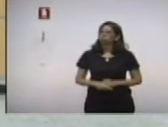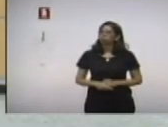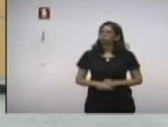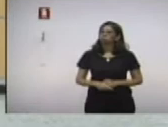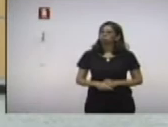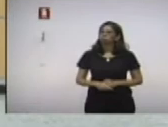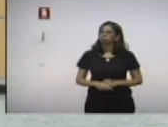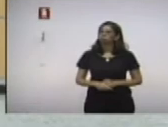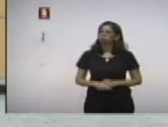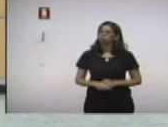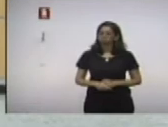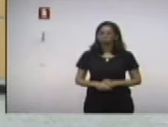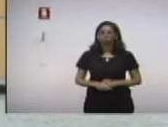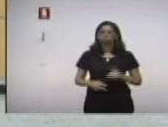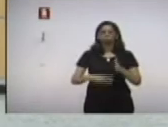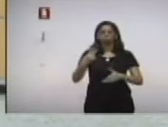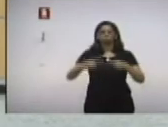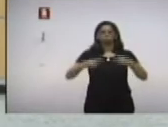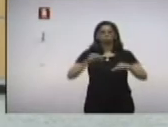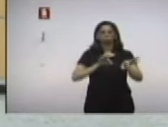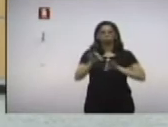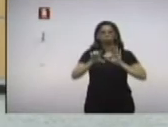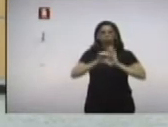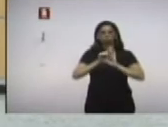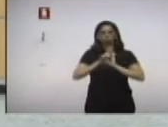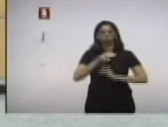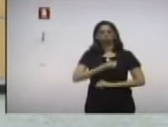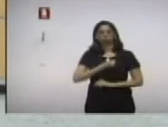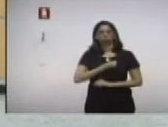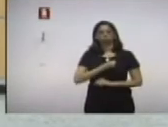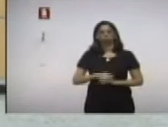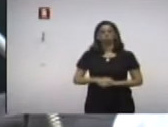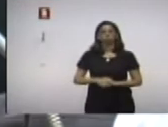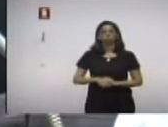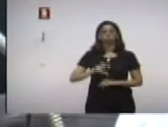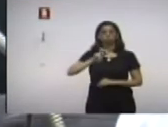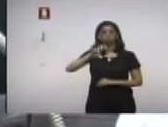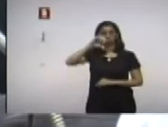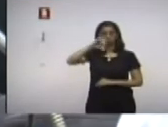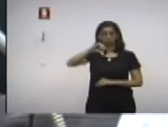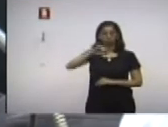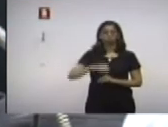em segunda discussão do projeto de lei nº